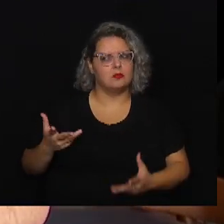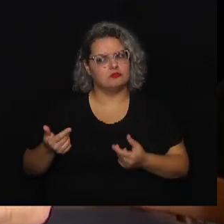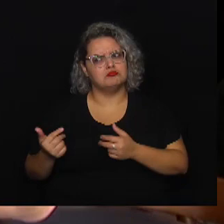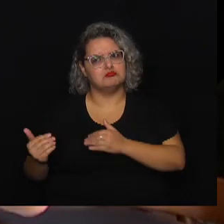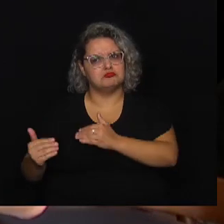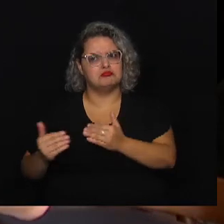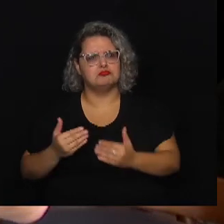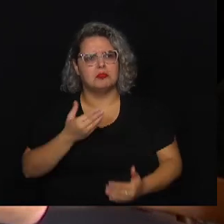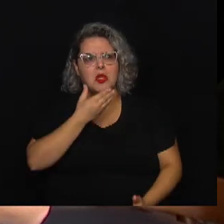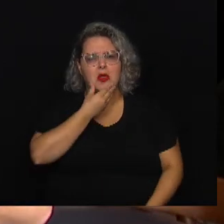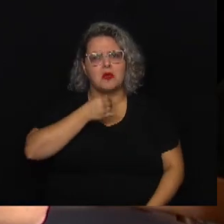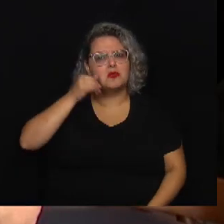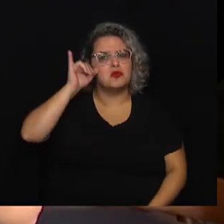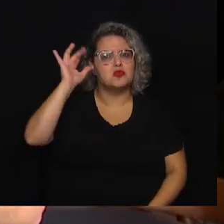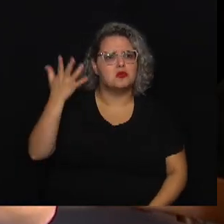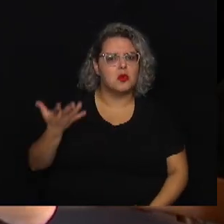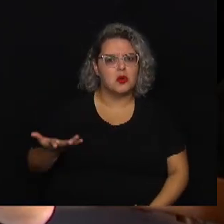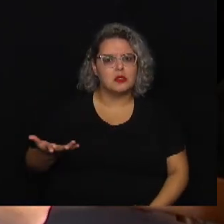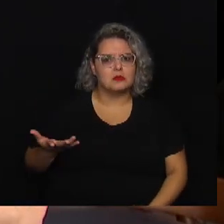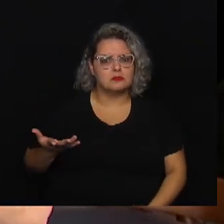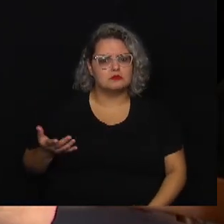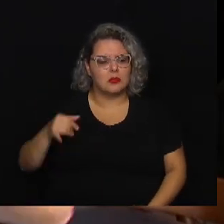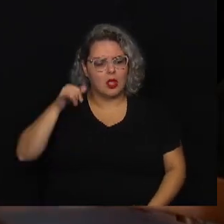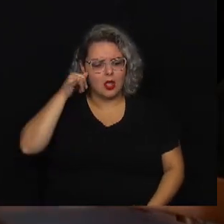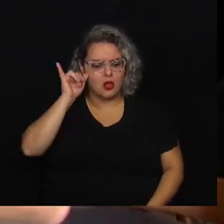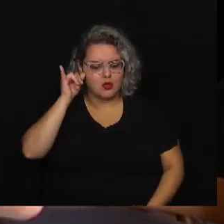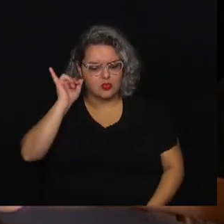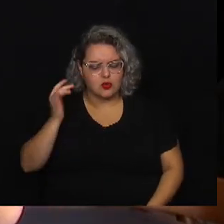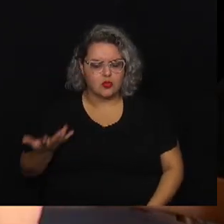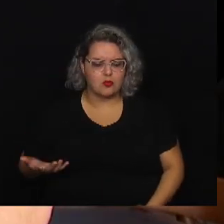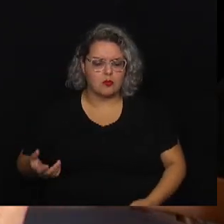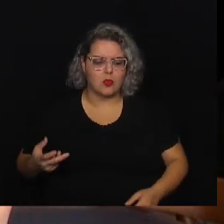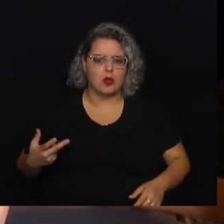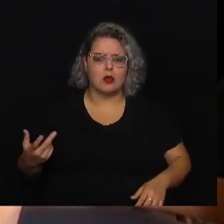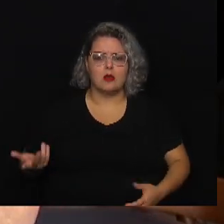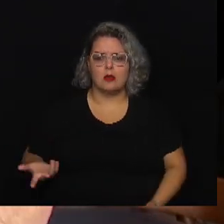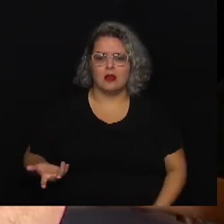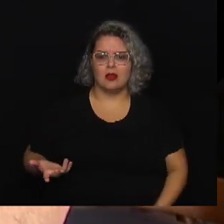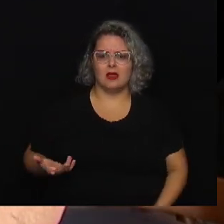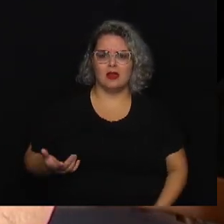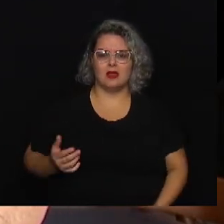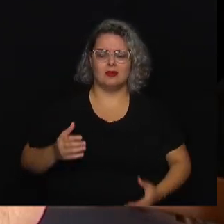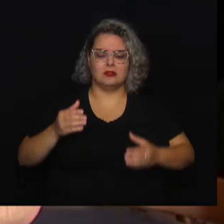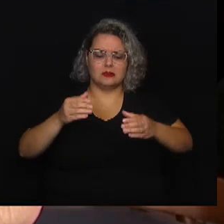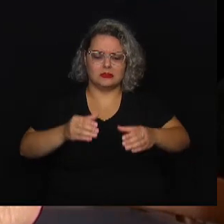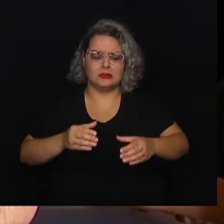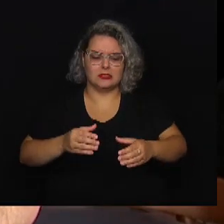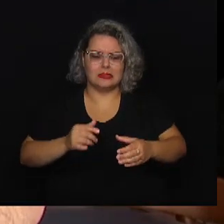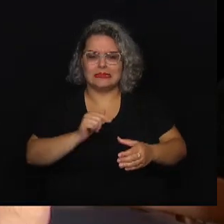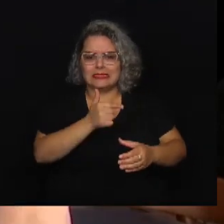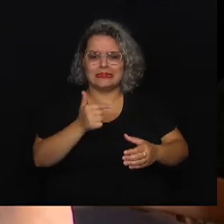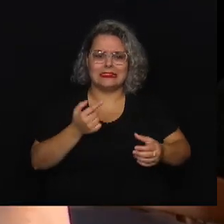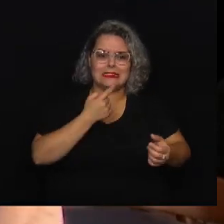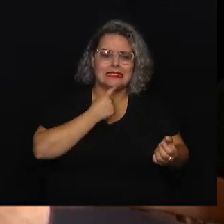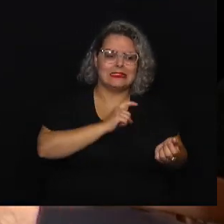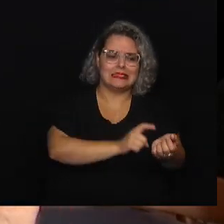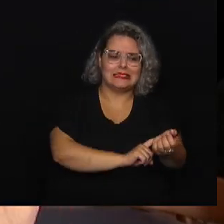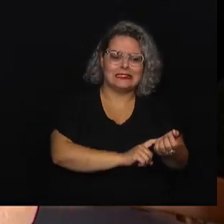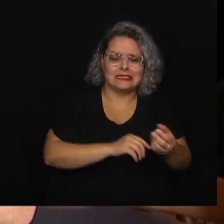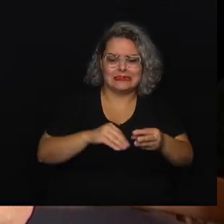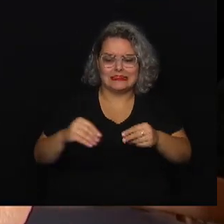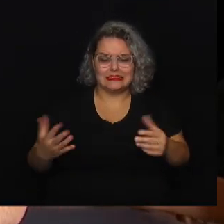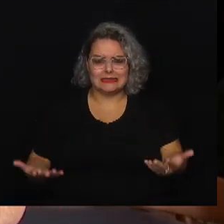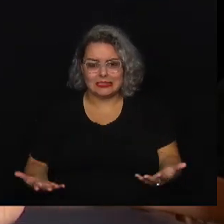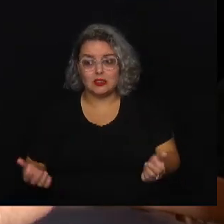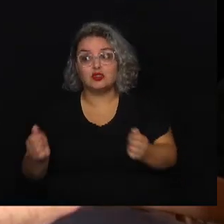boi. A história do nome, Nem Sangue Nem Areia, e casado com essa história do boi, é que naquela época